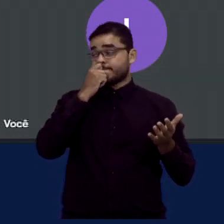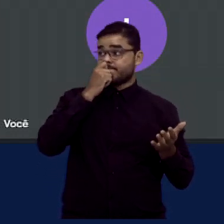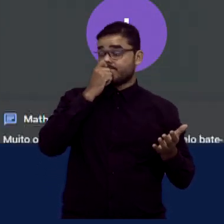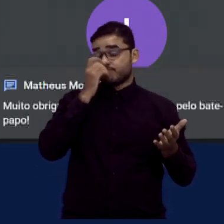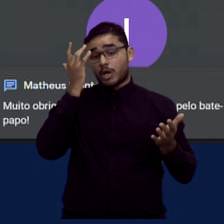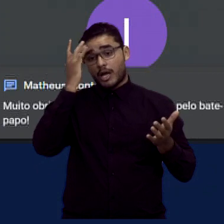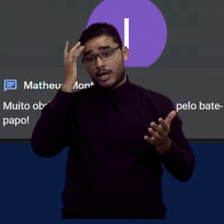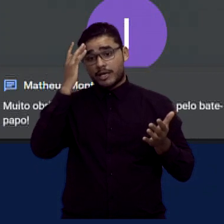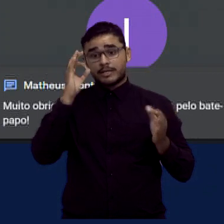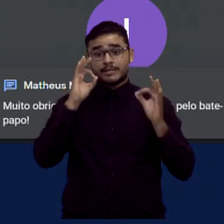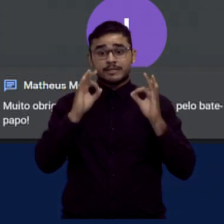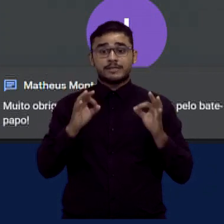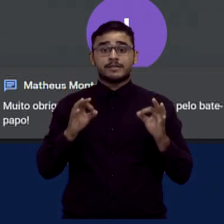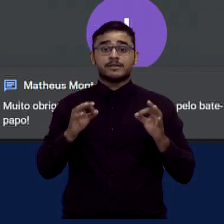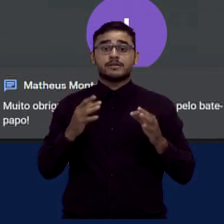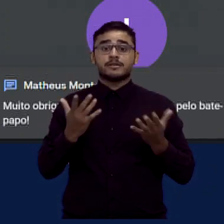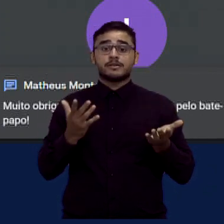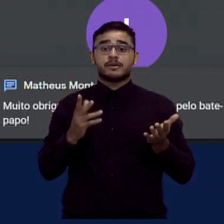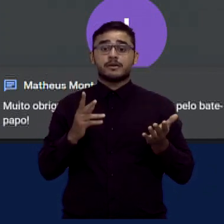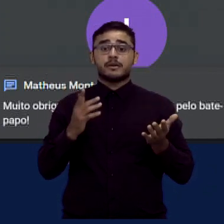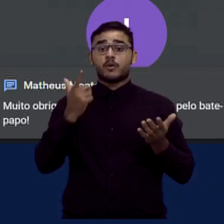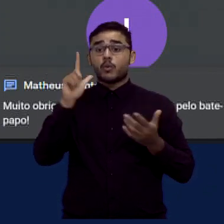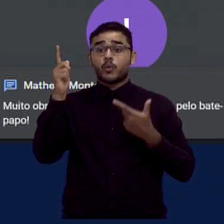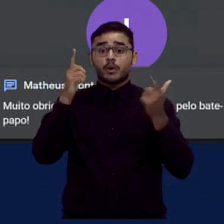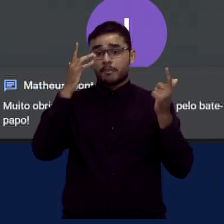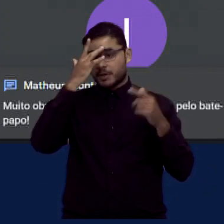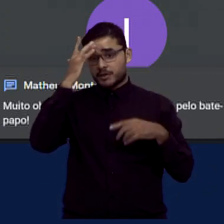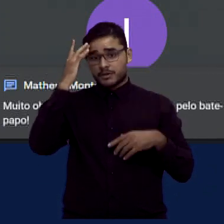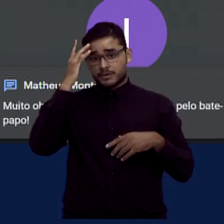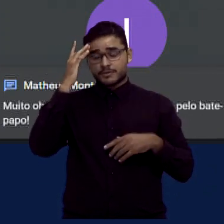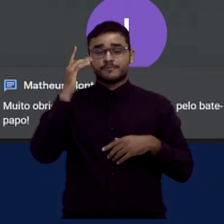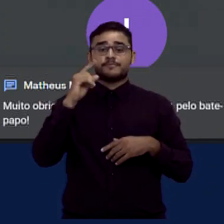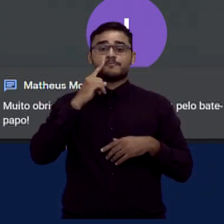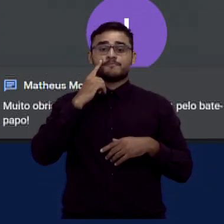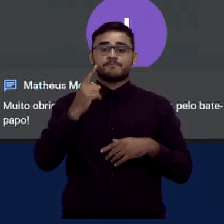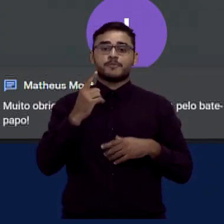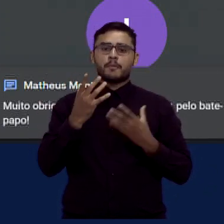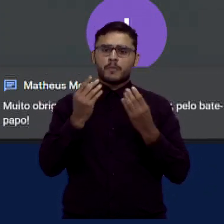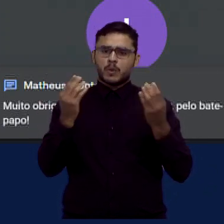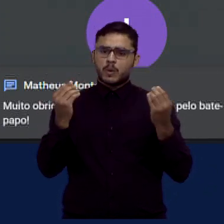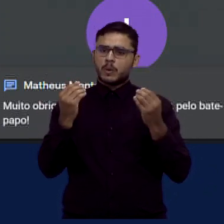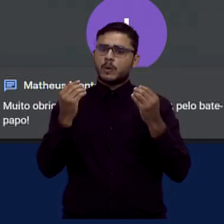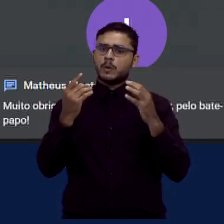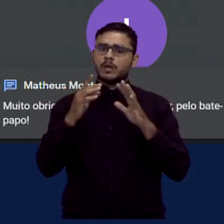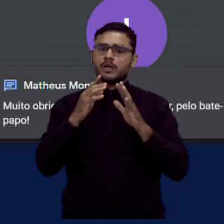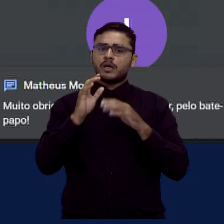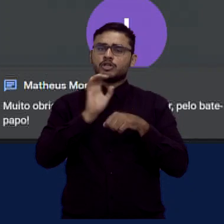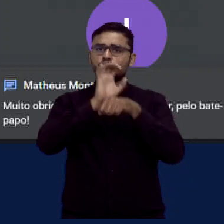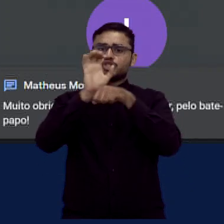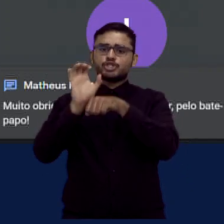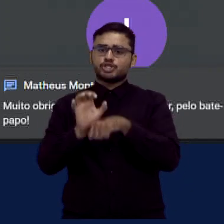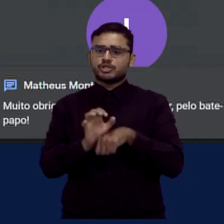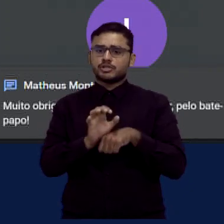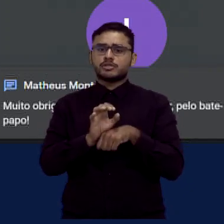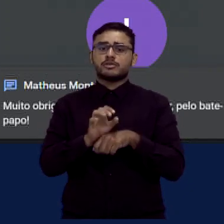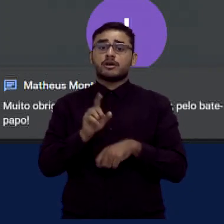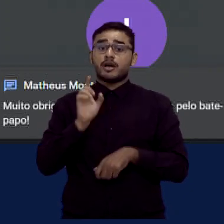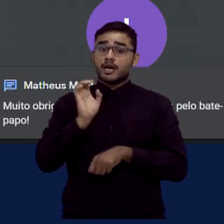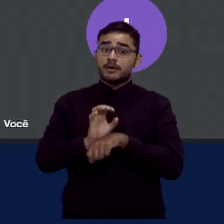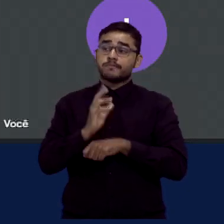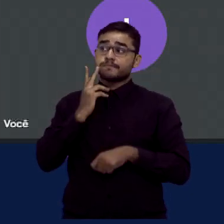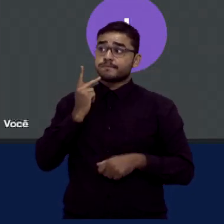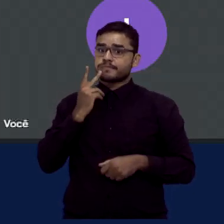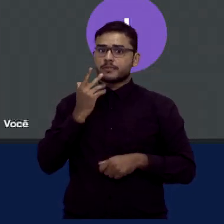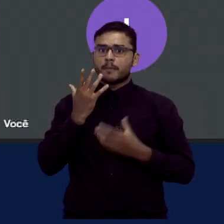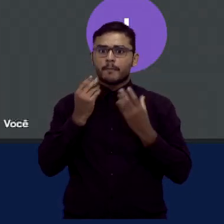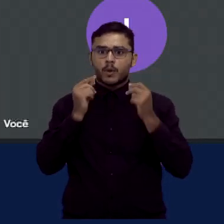de especialmente o pessoal de fora. E, assim, o pessoal de fora teve uma interação muito bacana, de fora do Ceará, mas o pessoal também do Ceará teve uma interação bacana. Então,